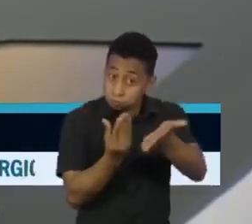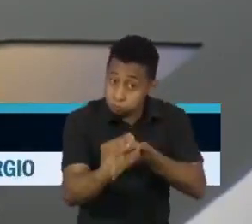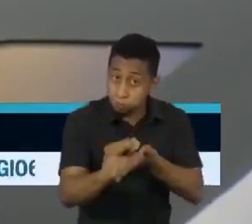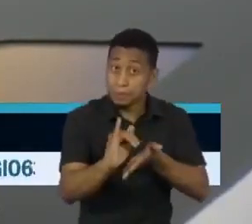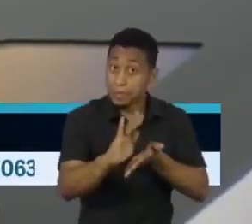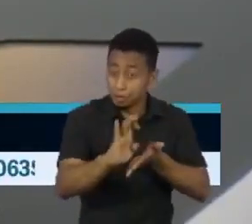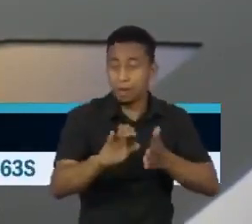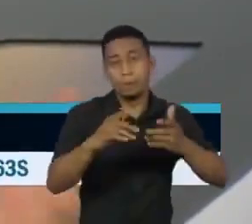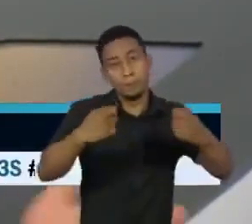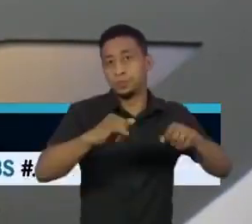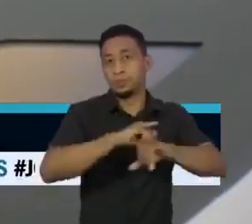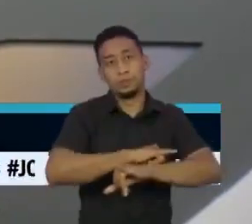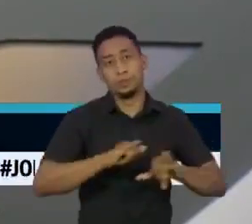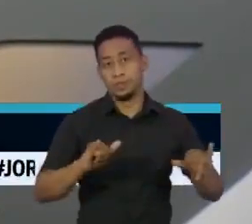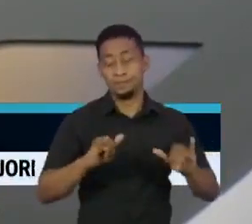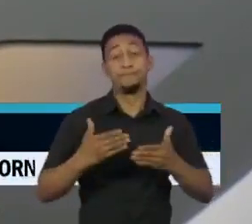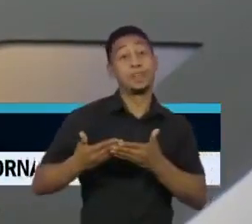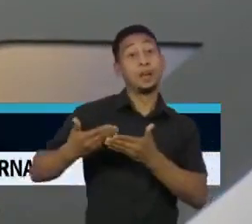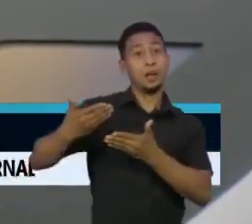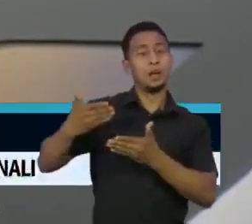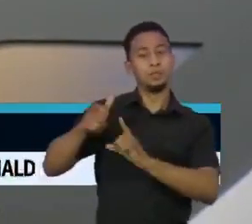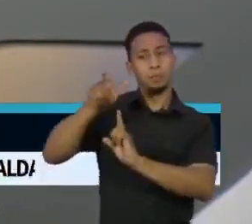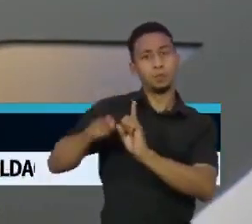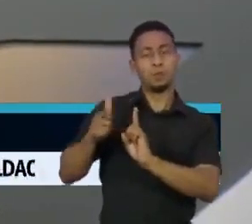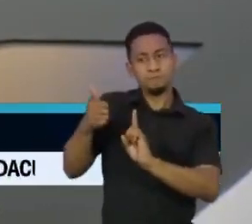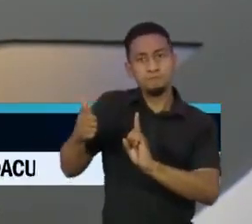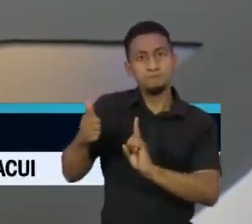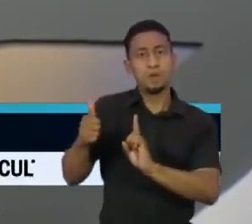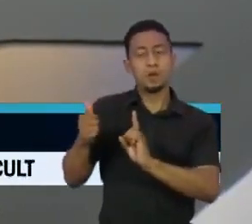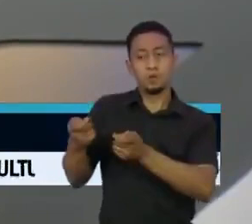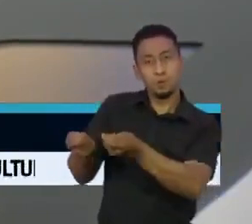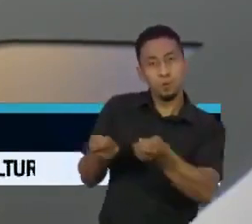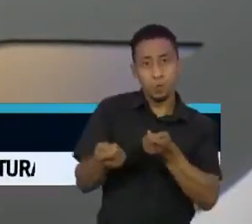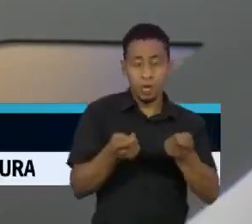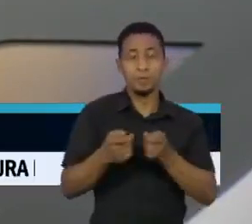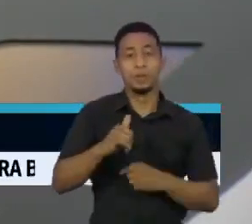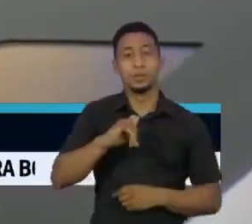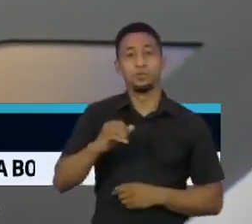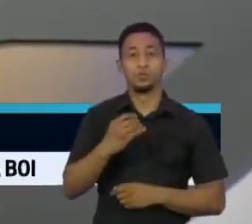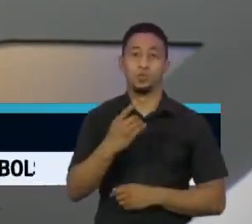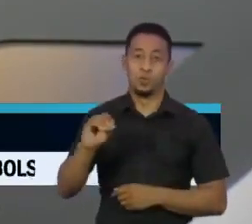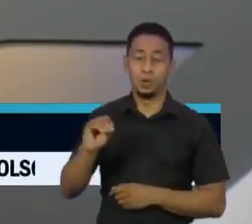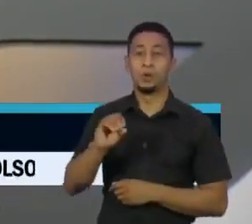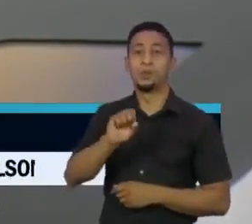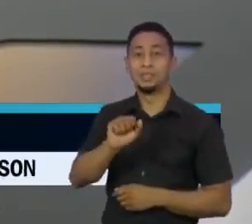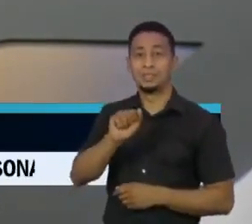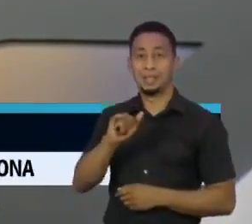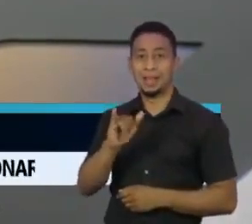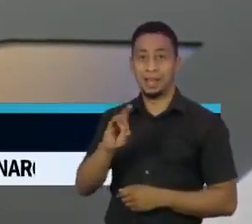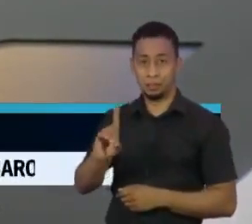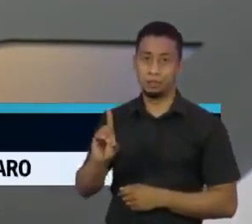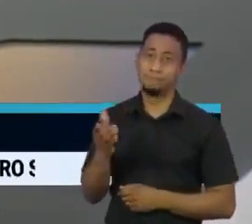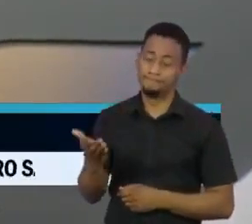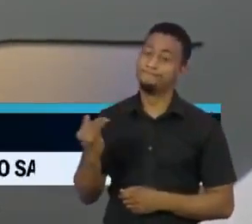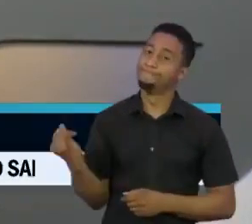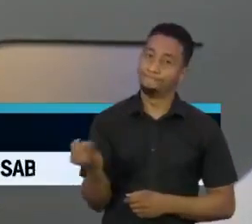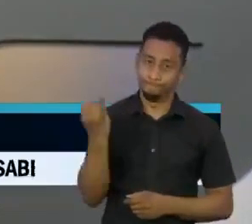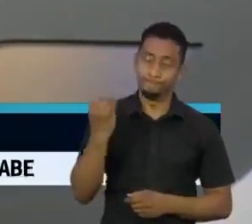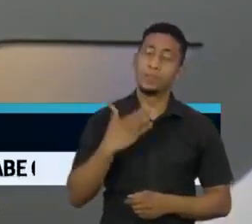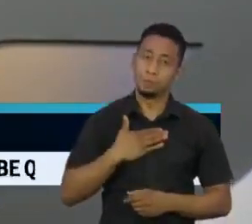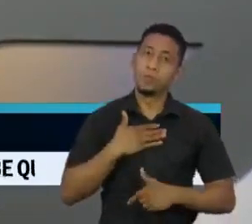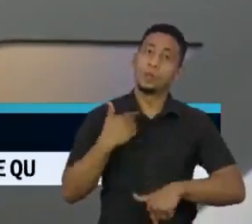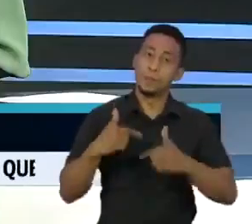grandes homens de orçamento desse país, nós perdemos, que foi o nosso João Saad. Eu trabalhei com ele e